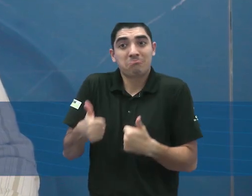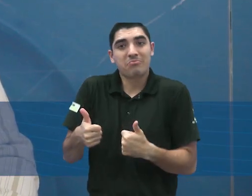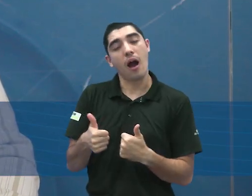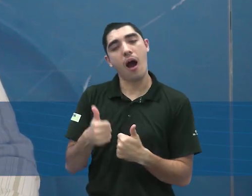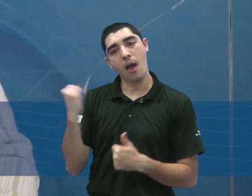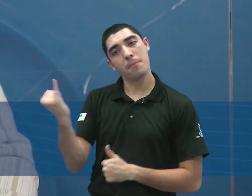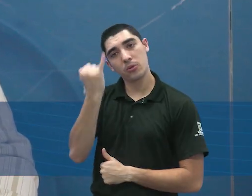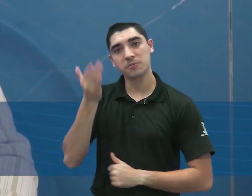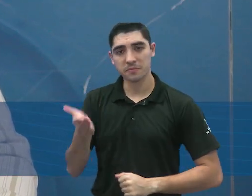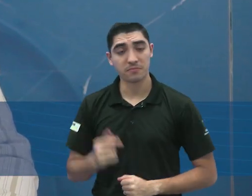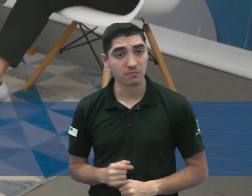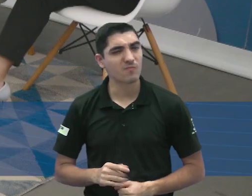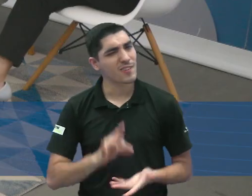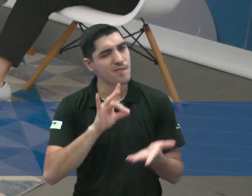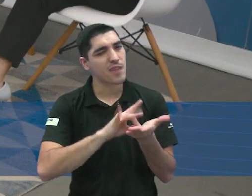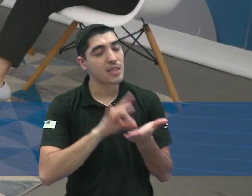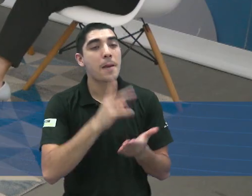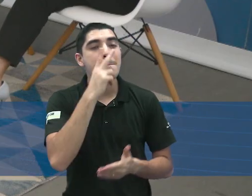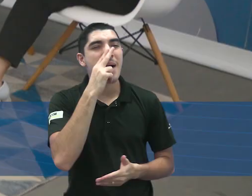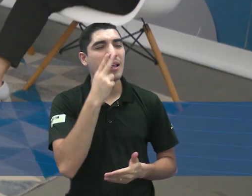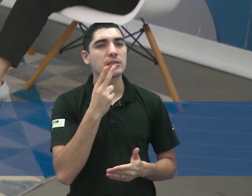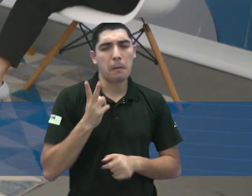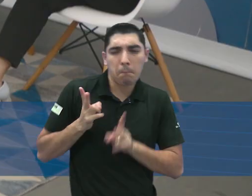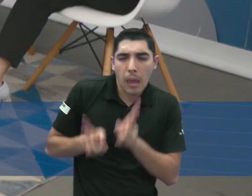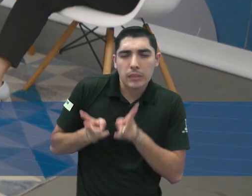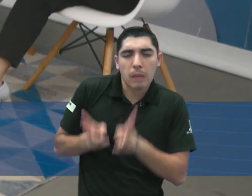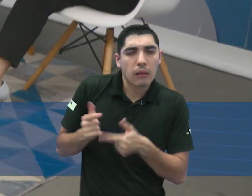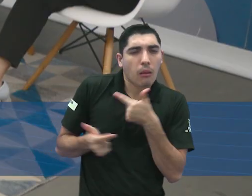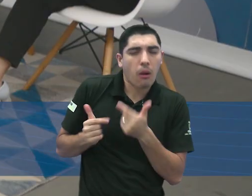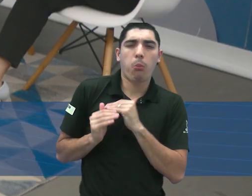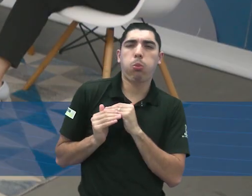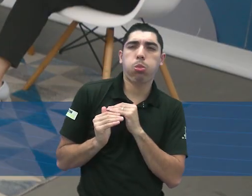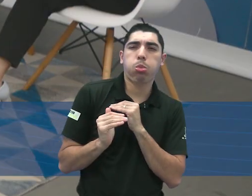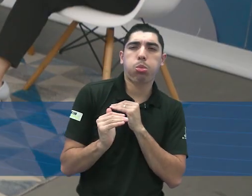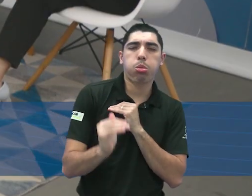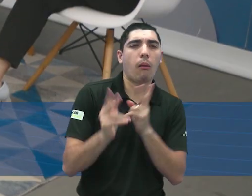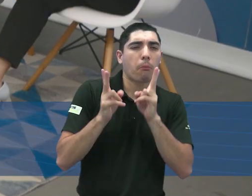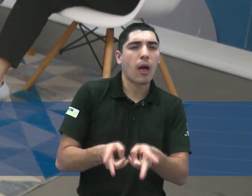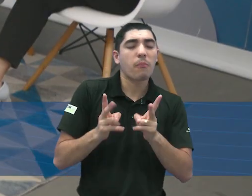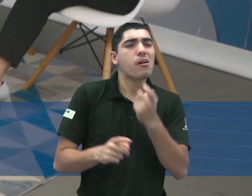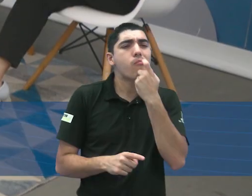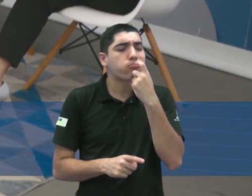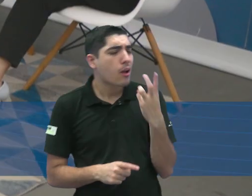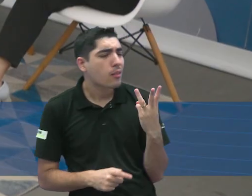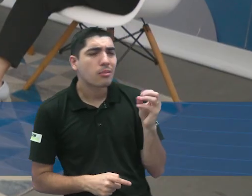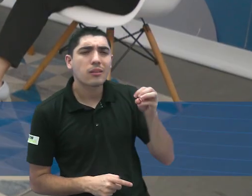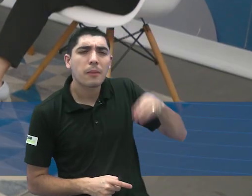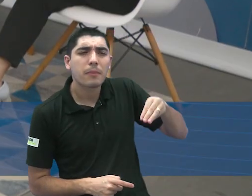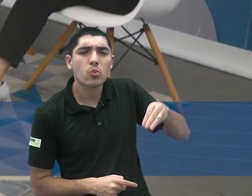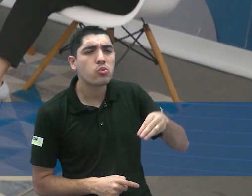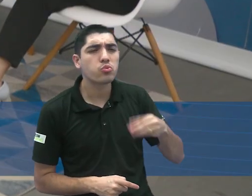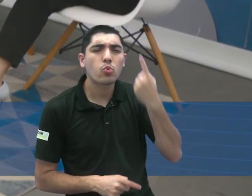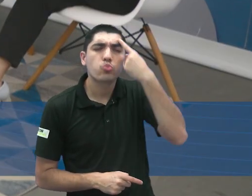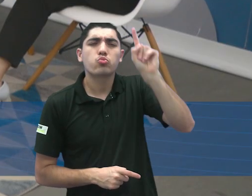sentido nessa questão também. Eu acho que é quebrar o gelo da rotina, né, gente? Aquela rotina maçante, meia horinha que tira ali por semana, para quebrar